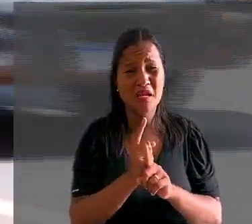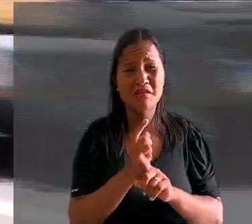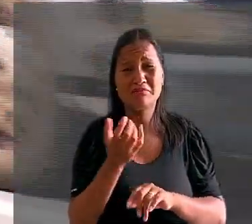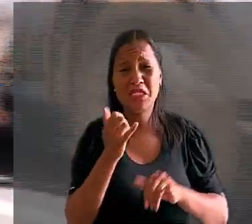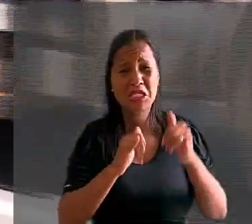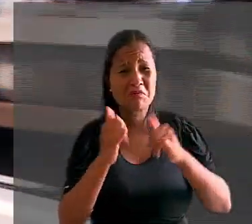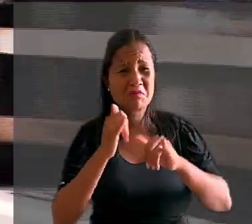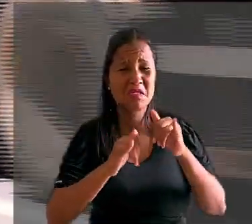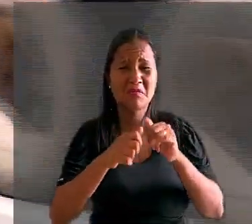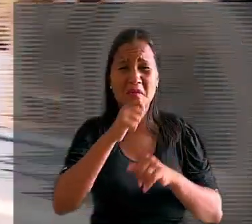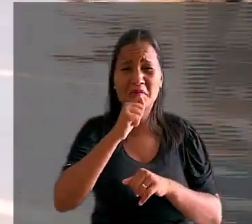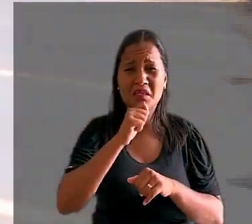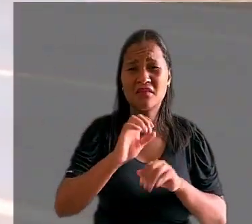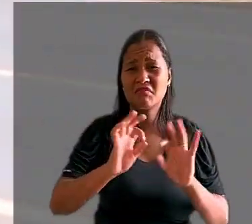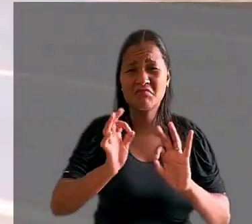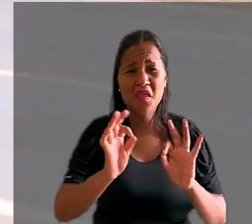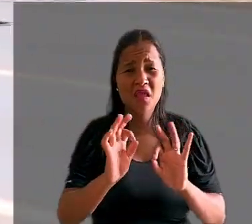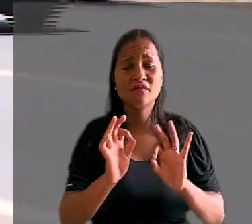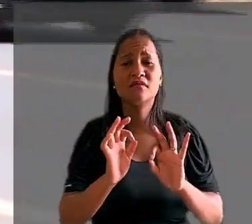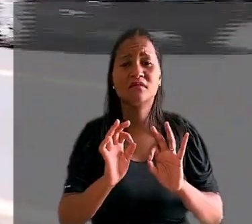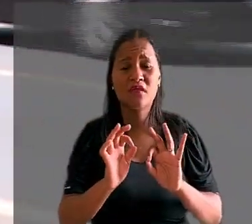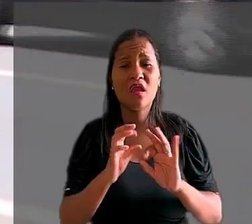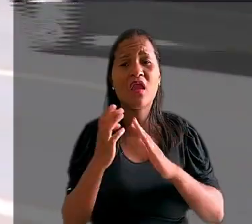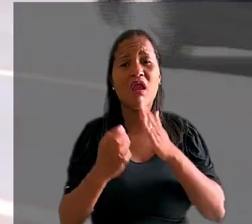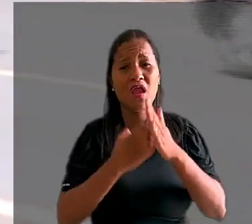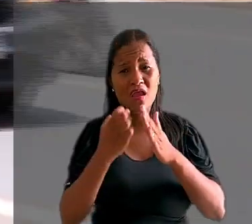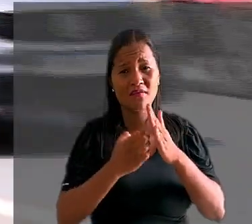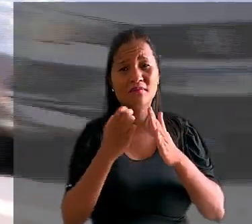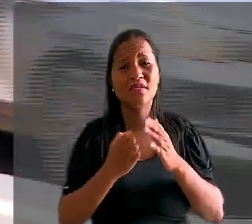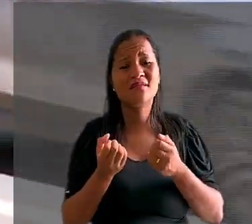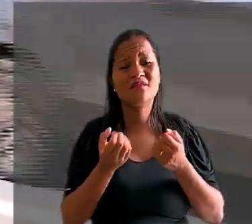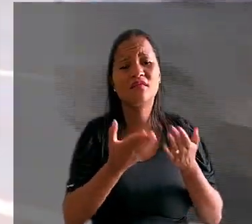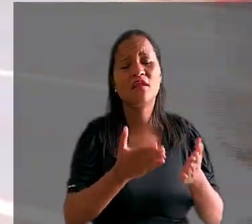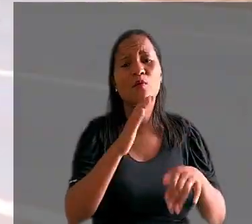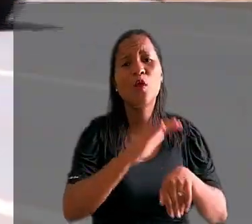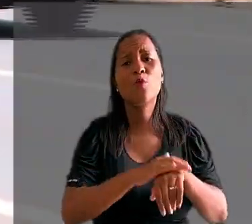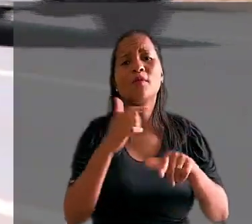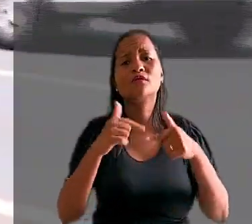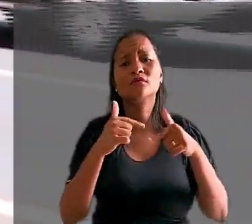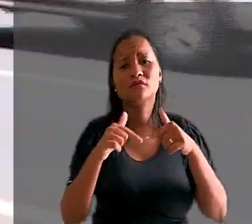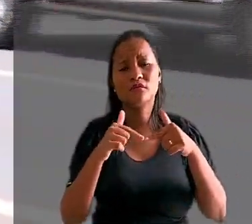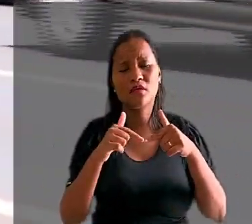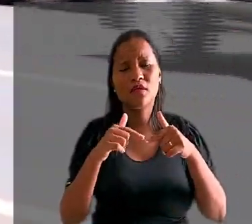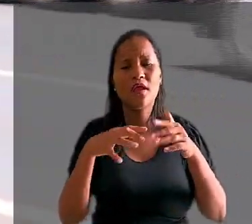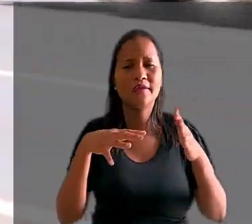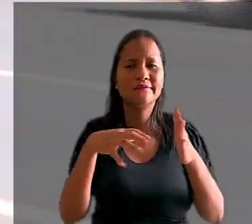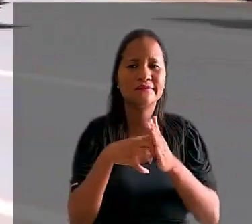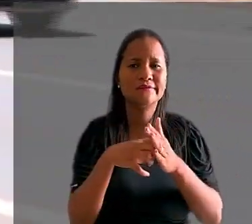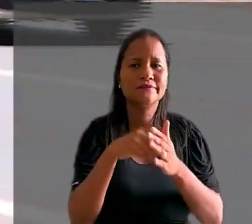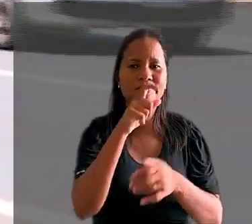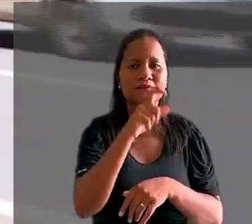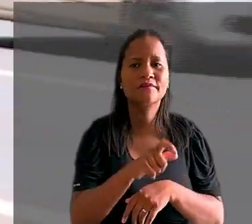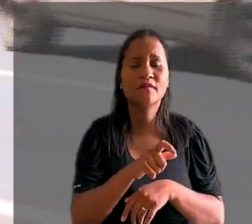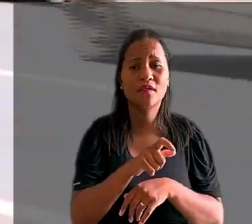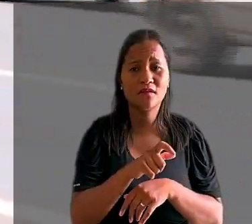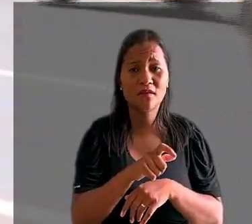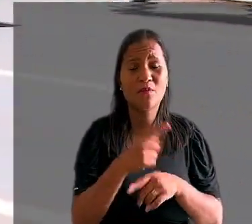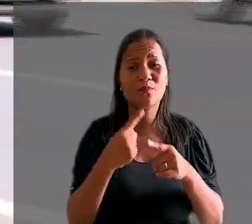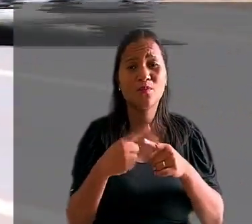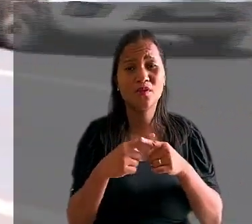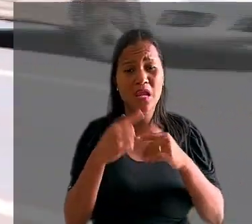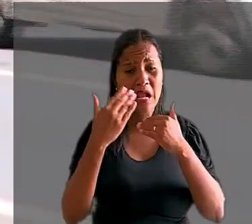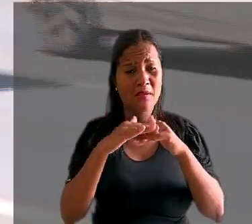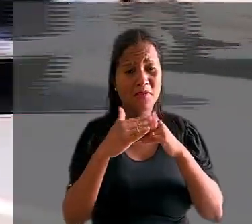substâncias indevidas. A empresa atribuiu ao trabalhador a culpa pelo acidente. A alegação foi a de que o veículo estava em